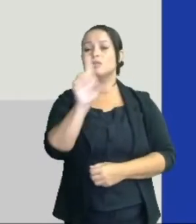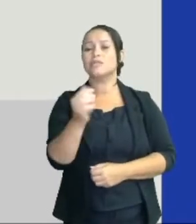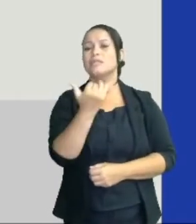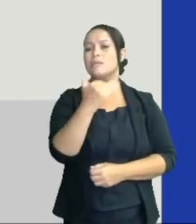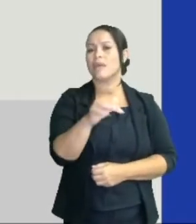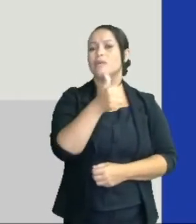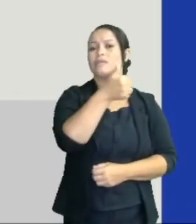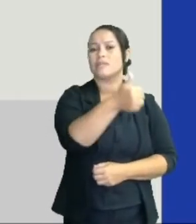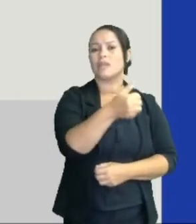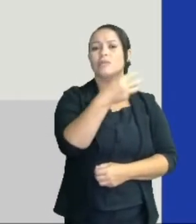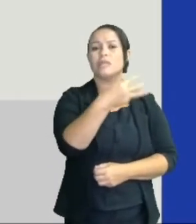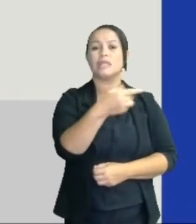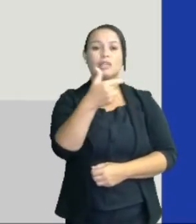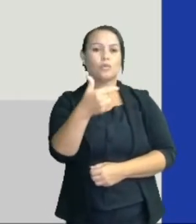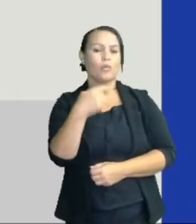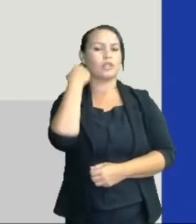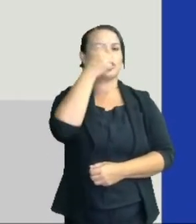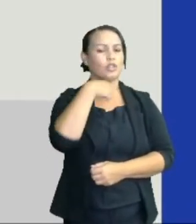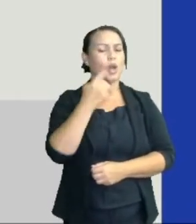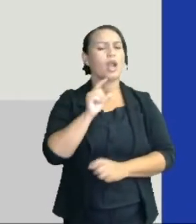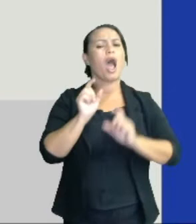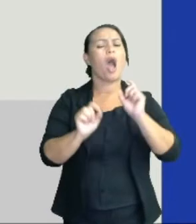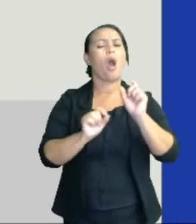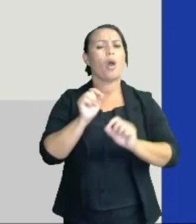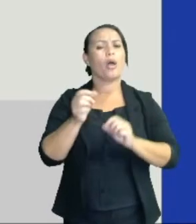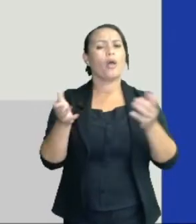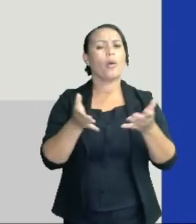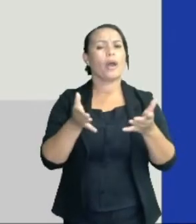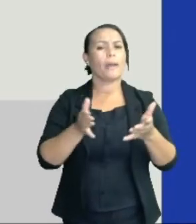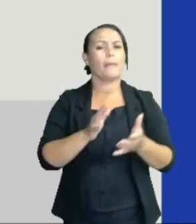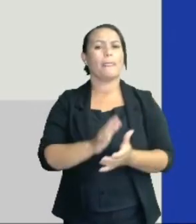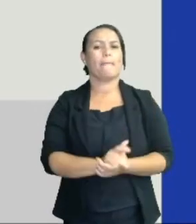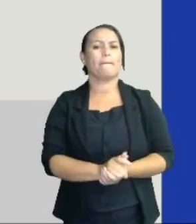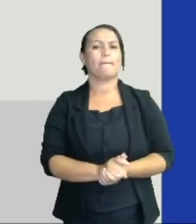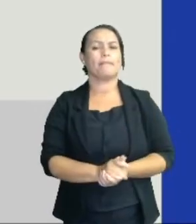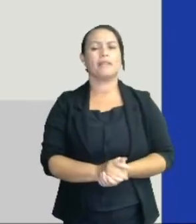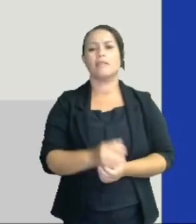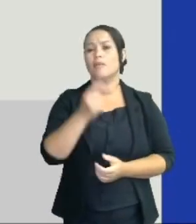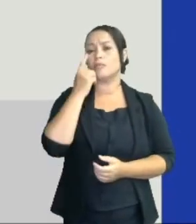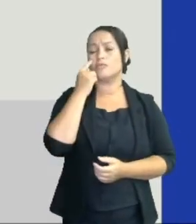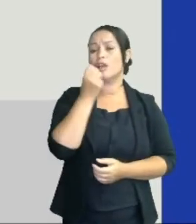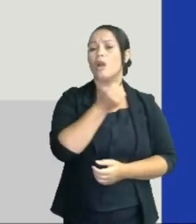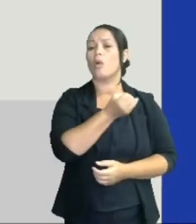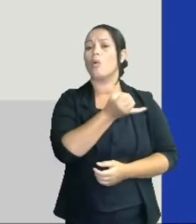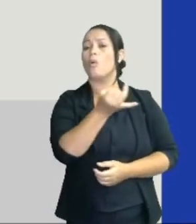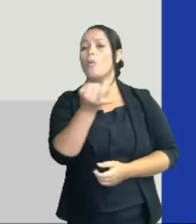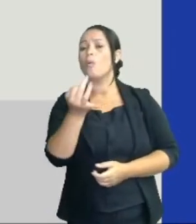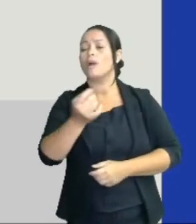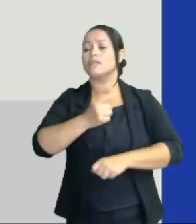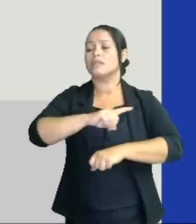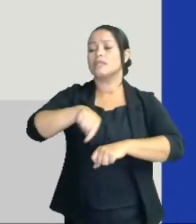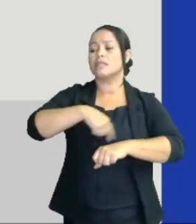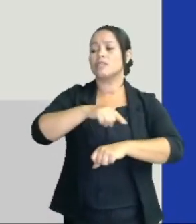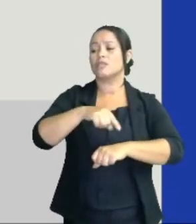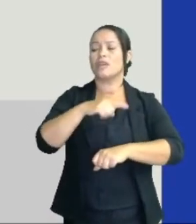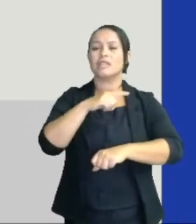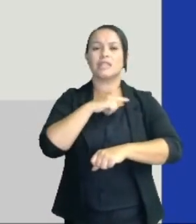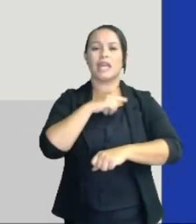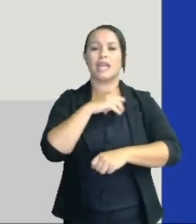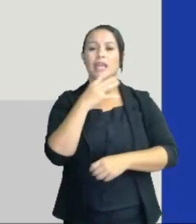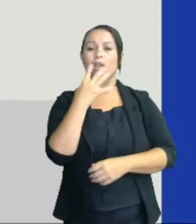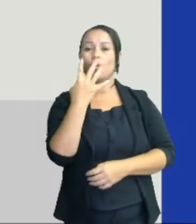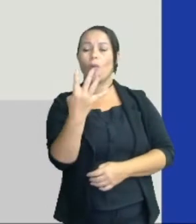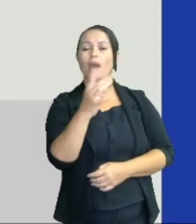132 horas. Agora, vamos ver quantas horas há em 4 dias